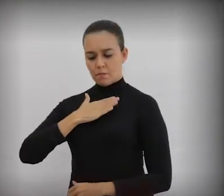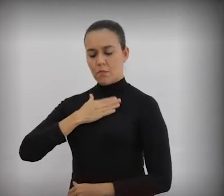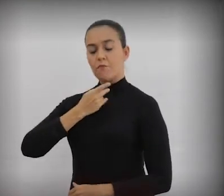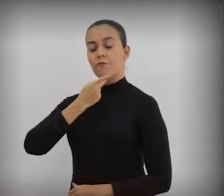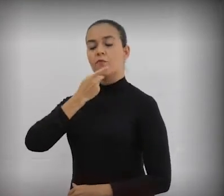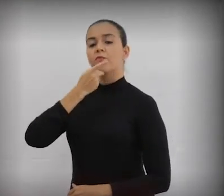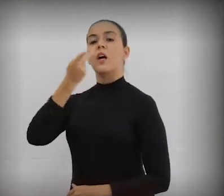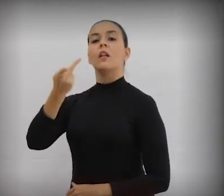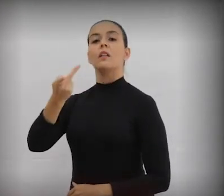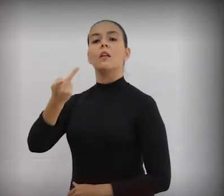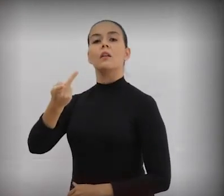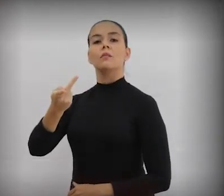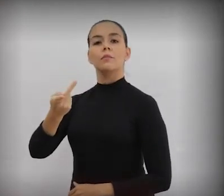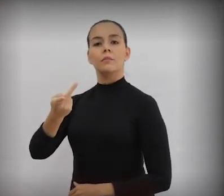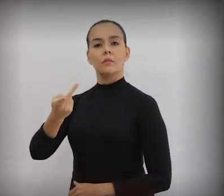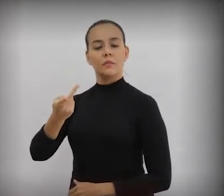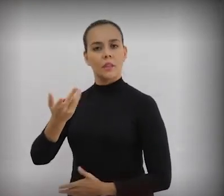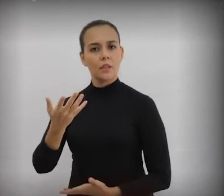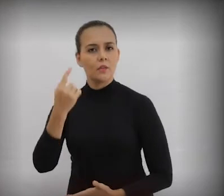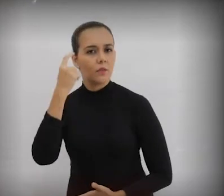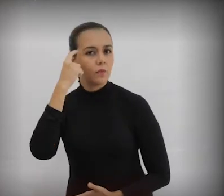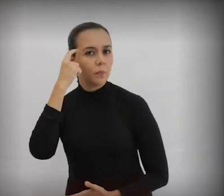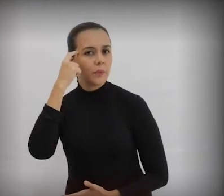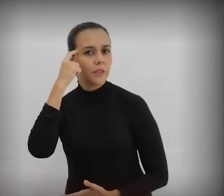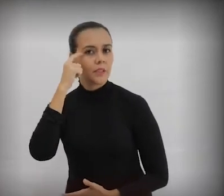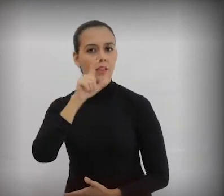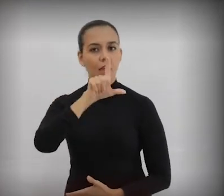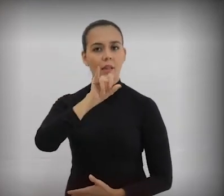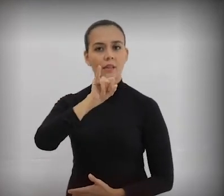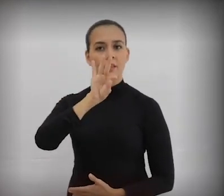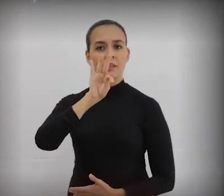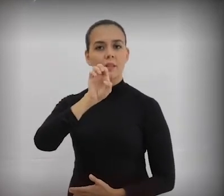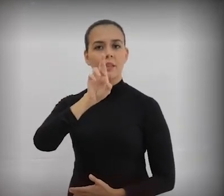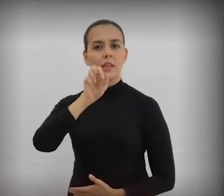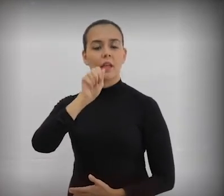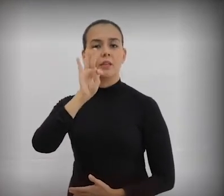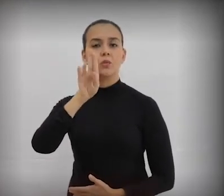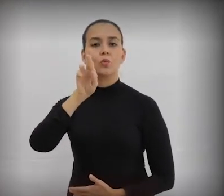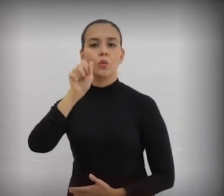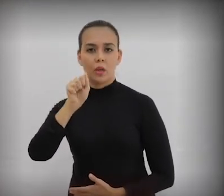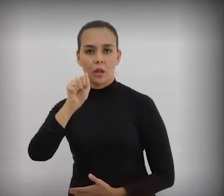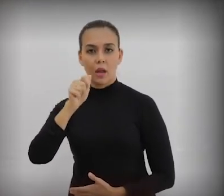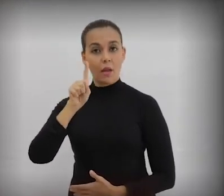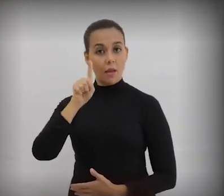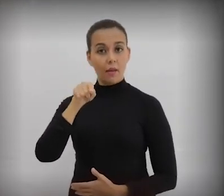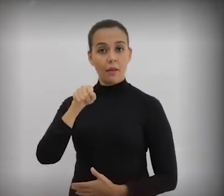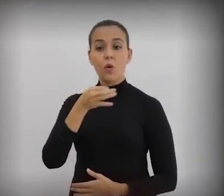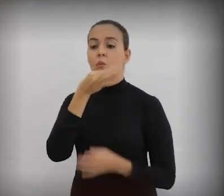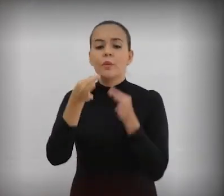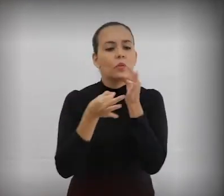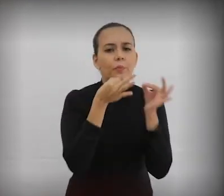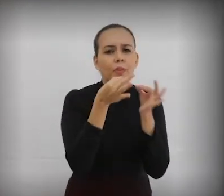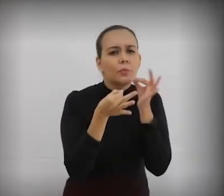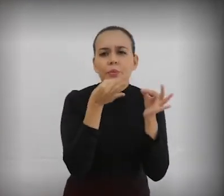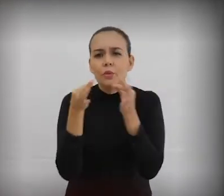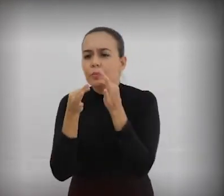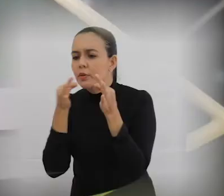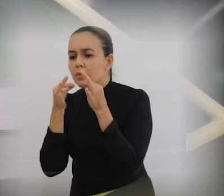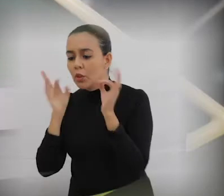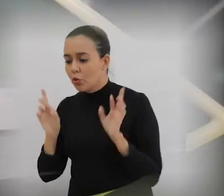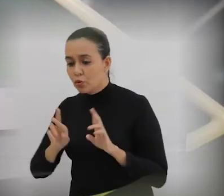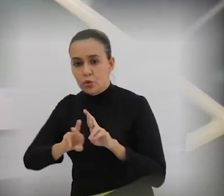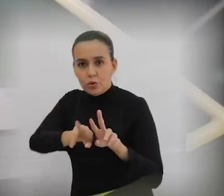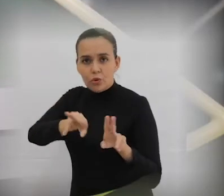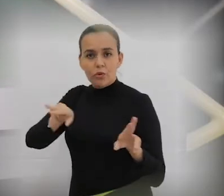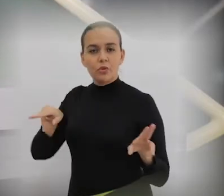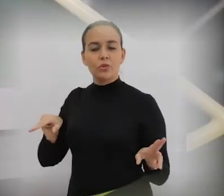E é impressionante vocês pensarem que a literatura nada mais é do que a produção de múltiplos lugares de fala. Escritas, mas falas,